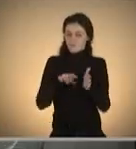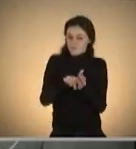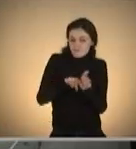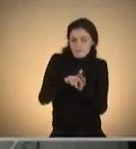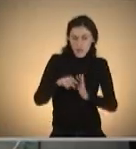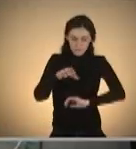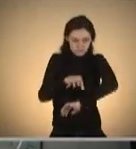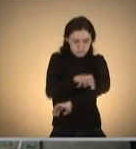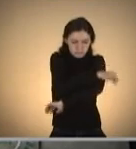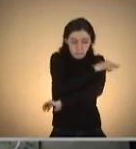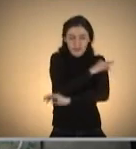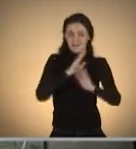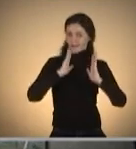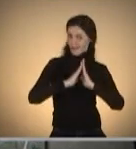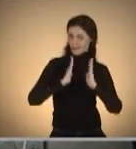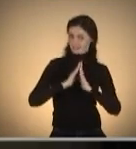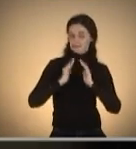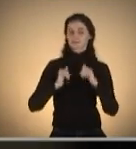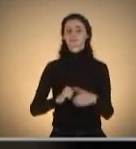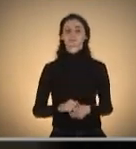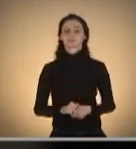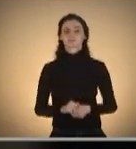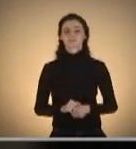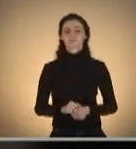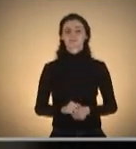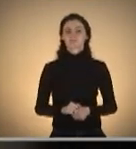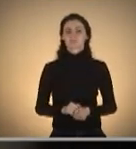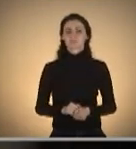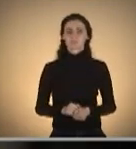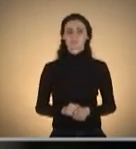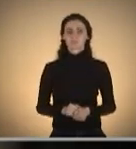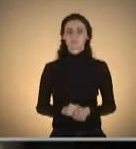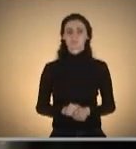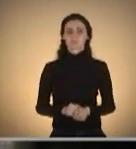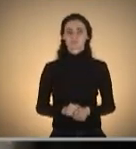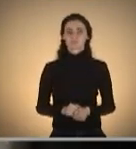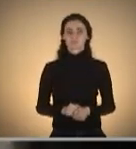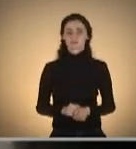Eu pesquiso plantas de casa.